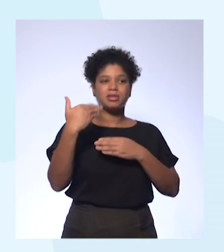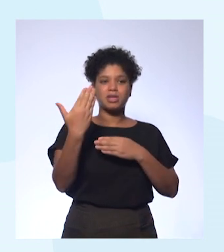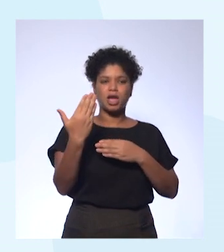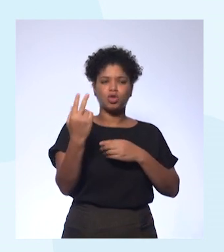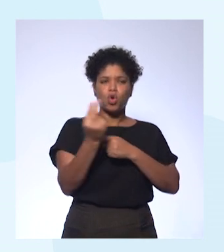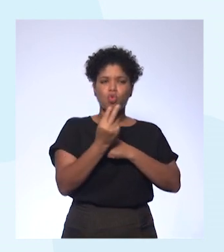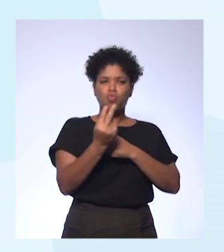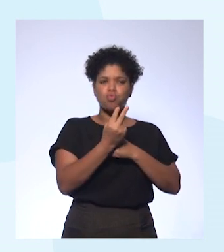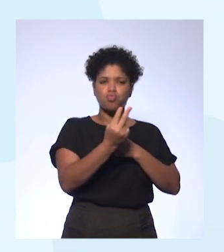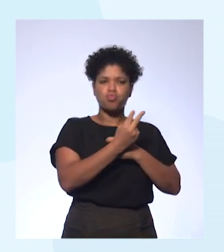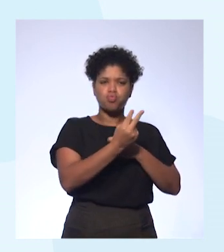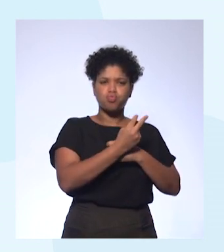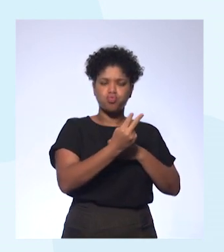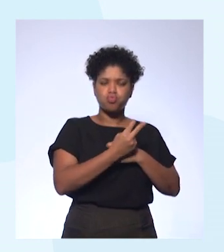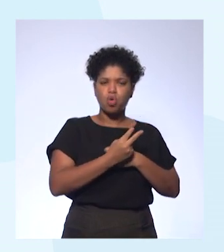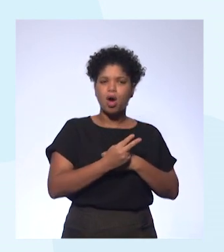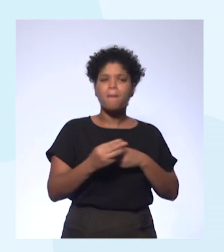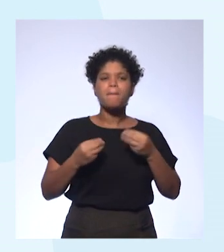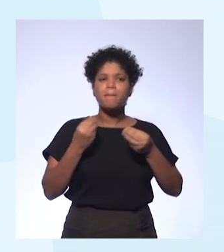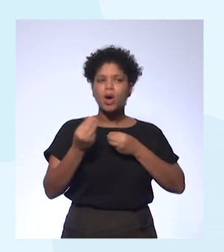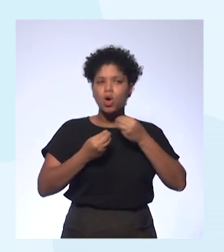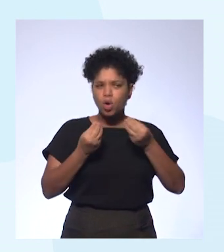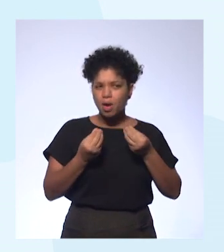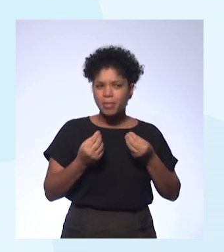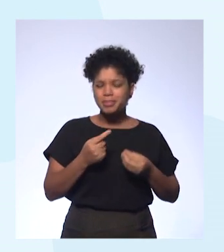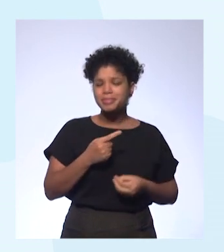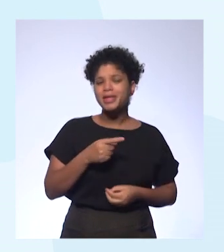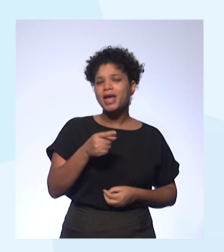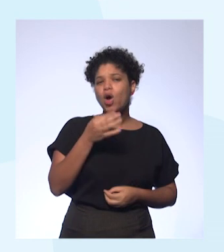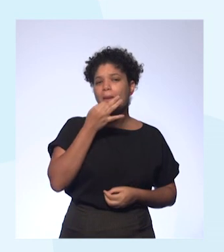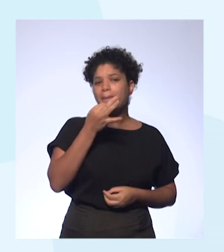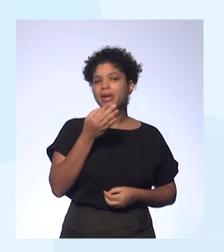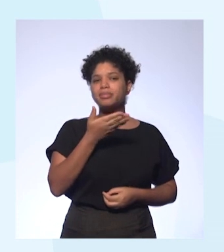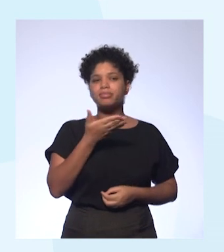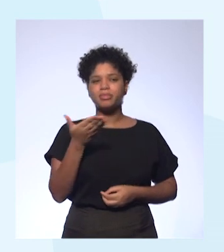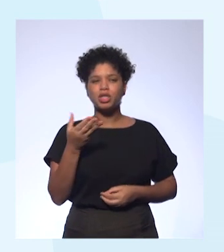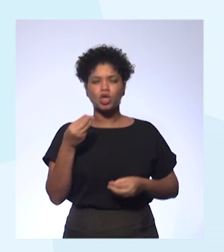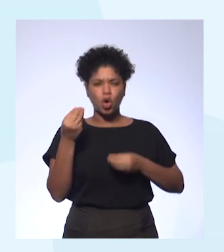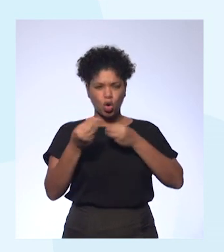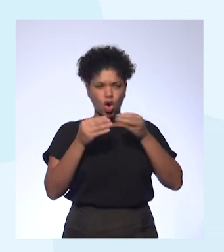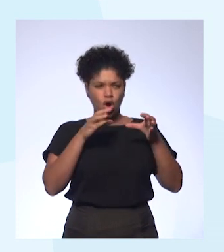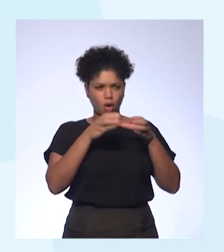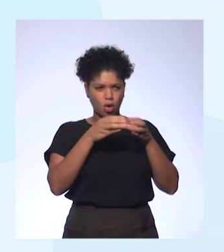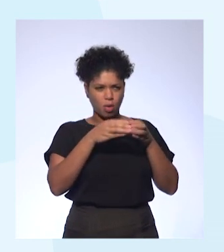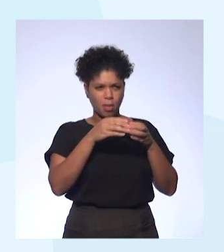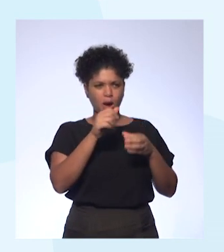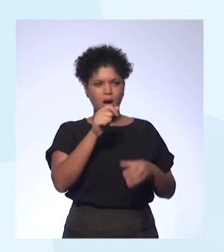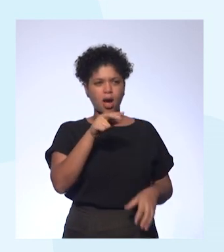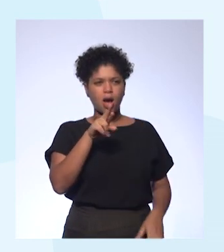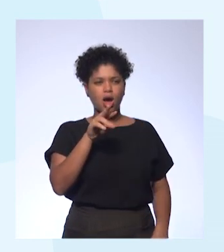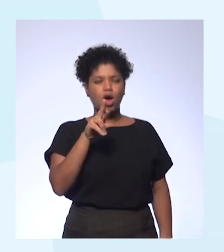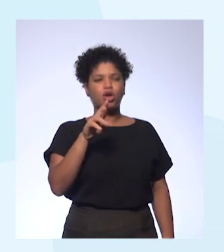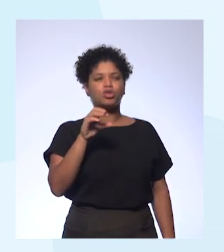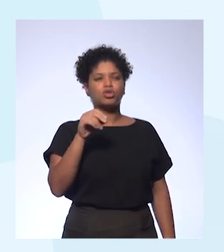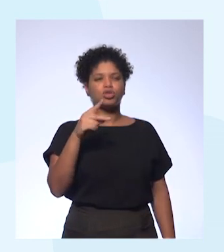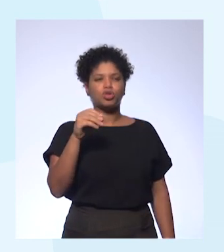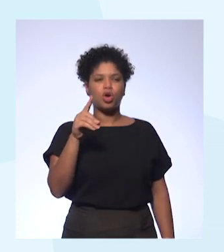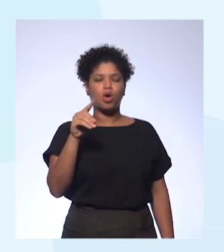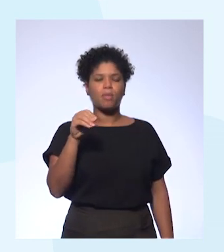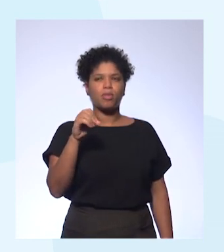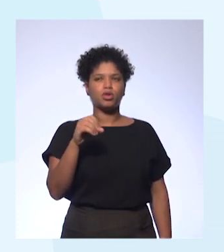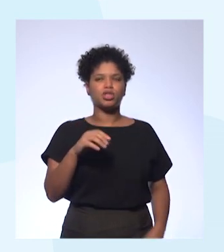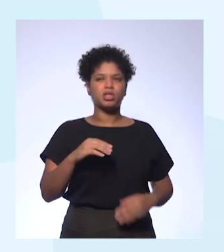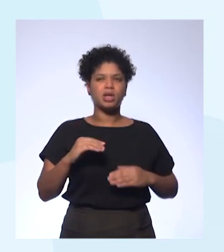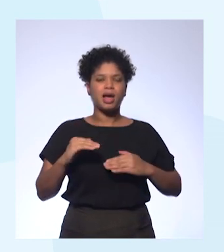proteção contra a desidratação. E eu quero saber de vocês, como que os artrópodes fazem para crescer com esse esqueleto